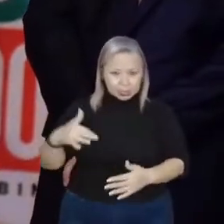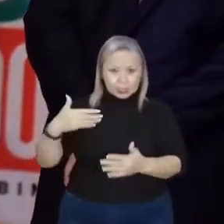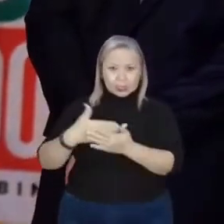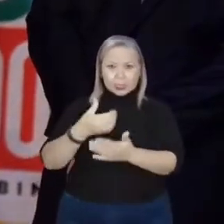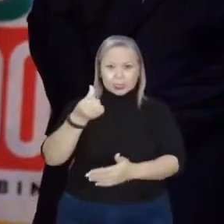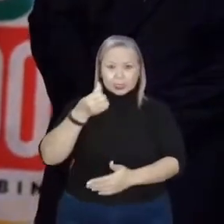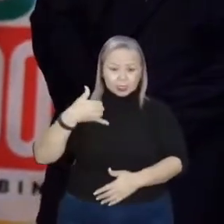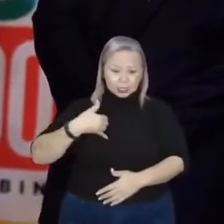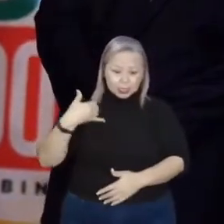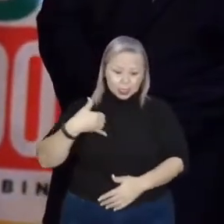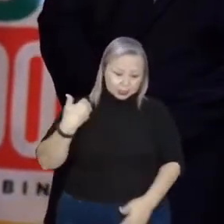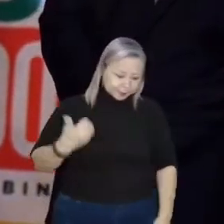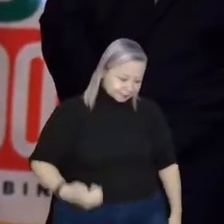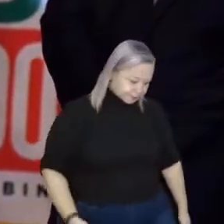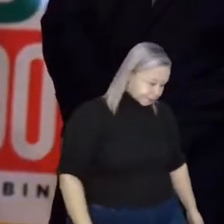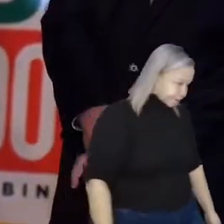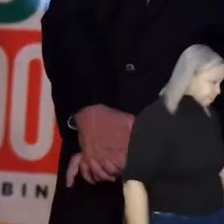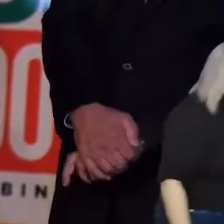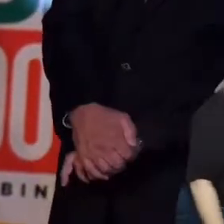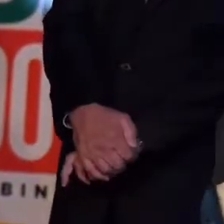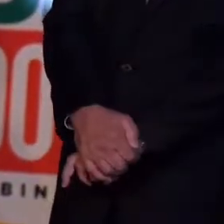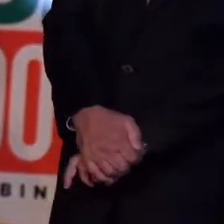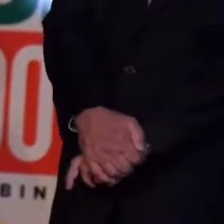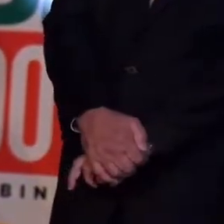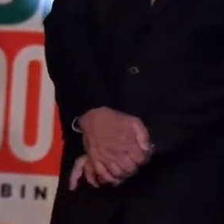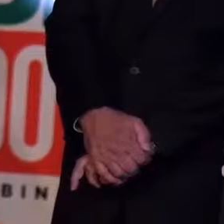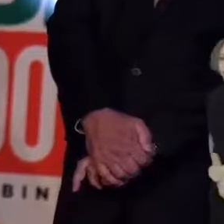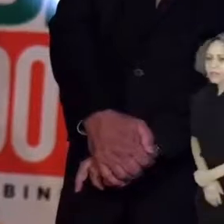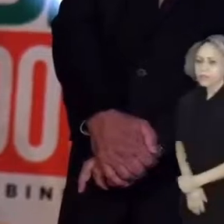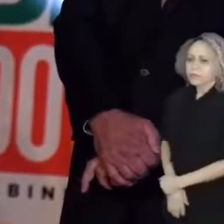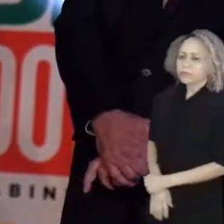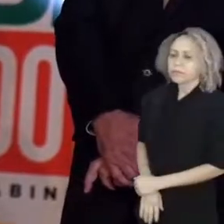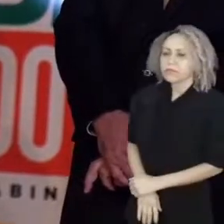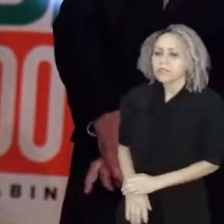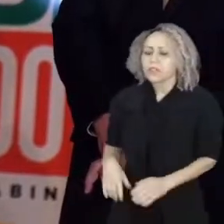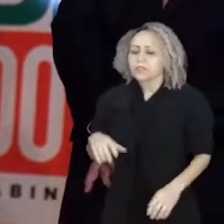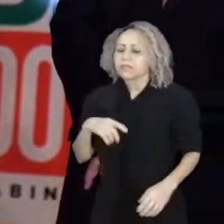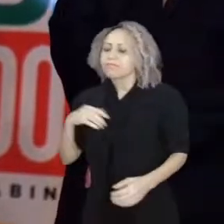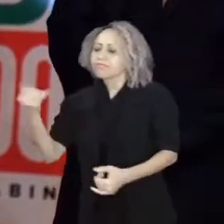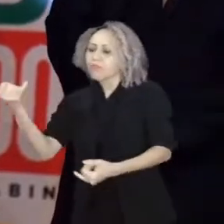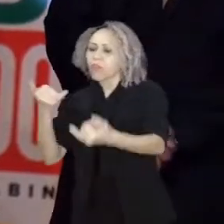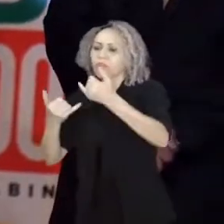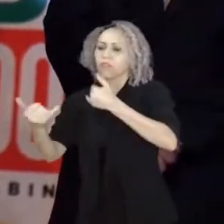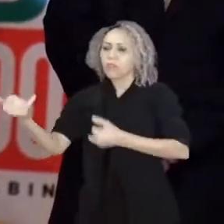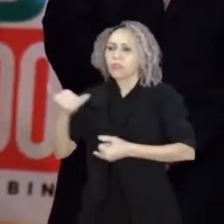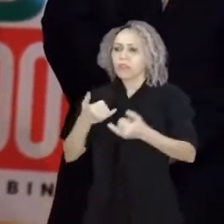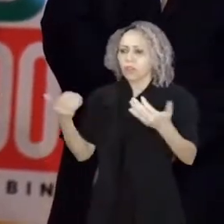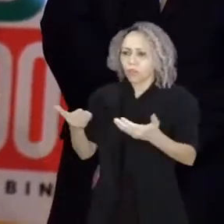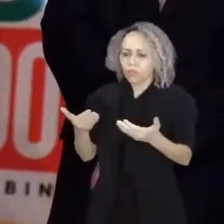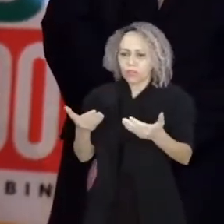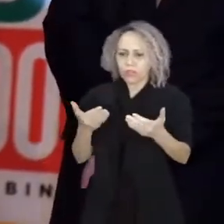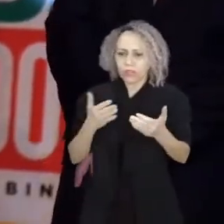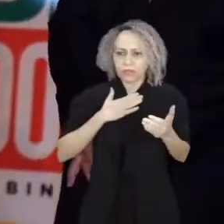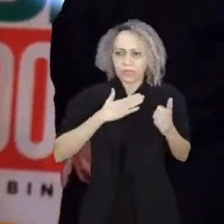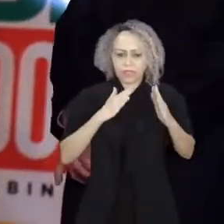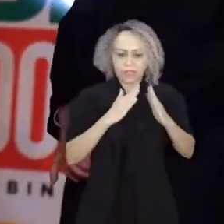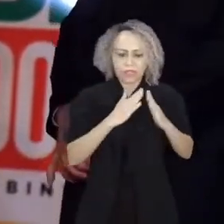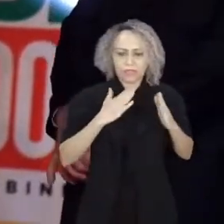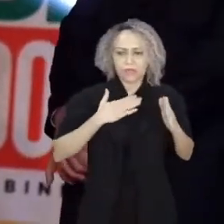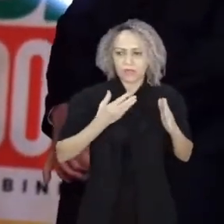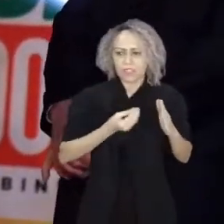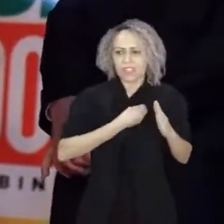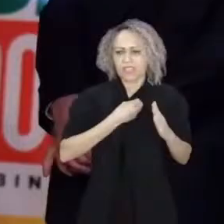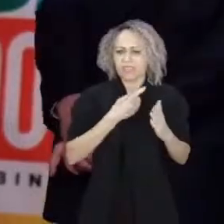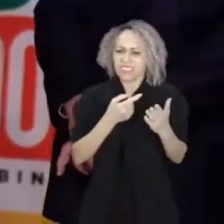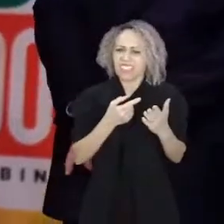idade. Nós recebemos informação hoje que também o Minha Casa Minha Vida está numa situação muito